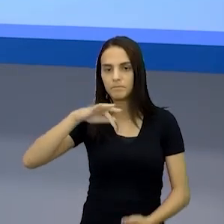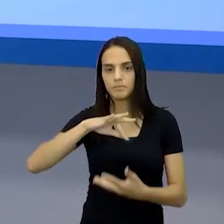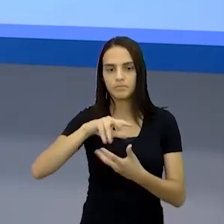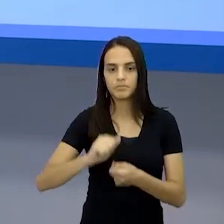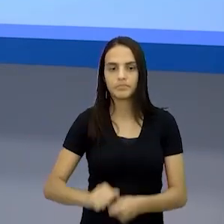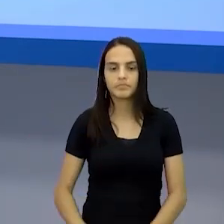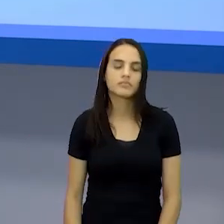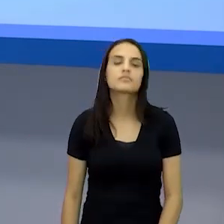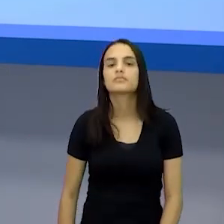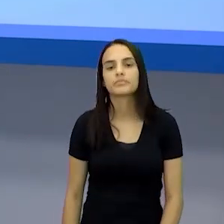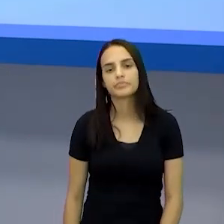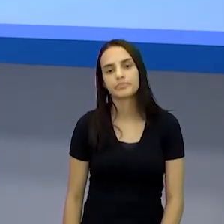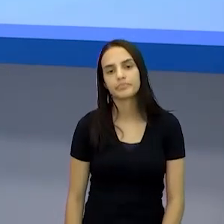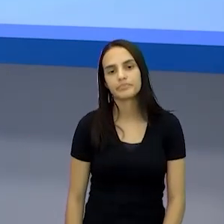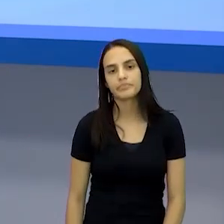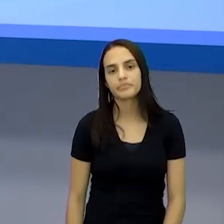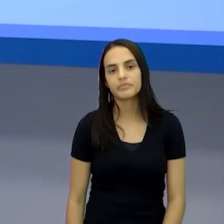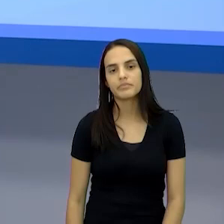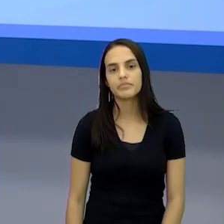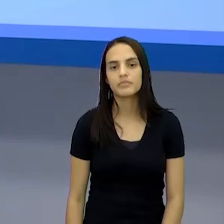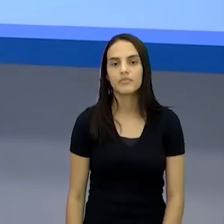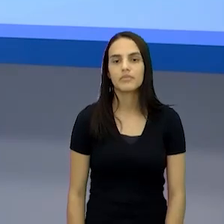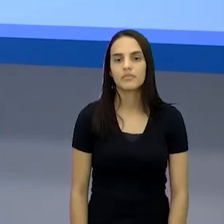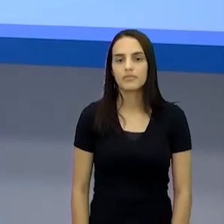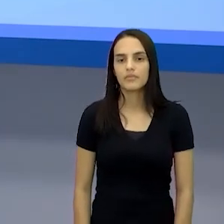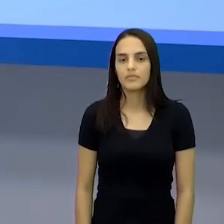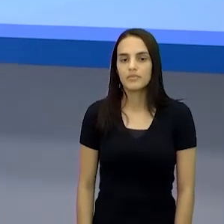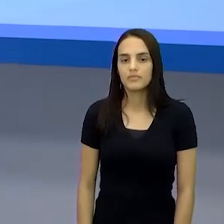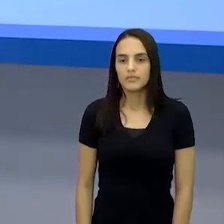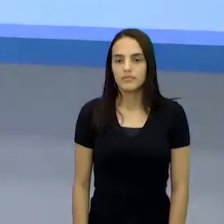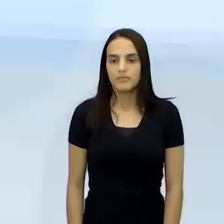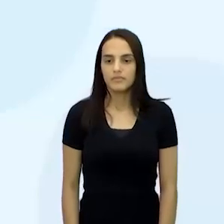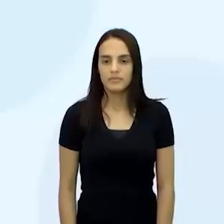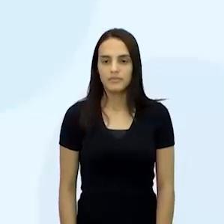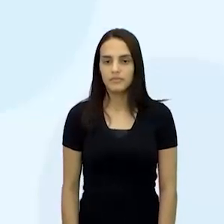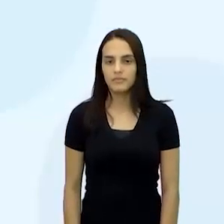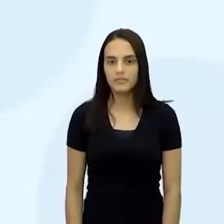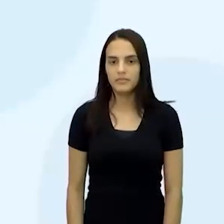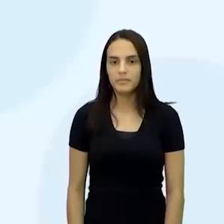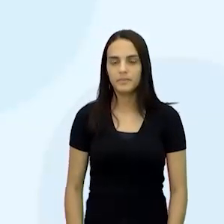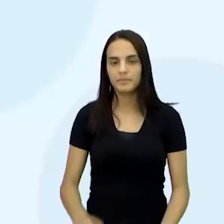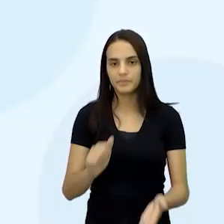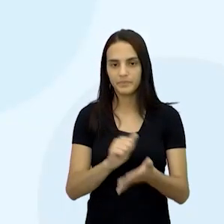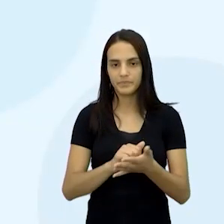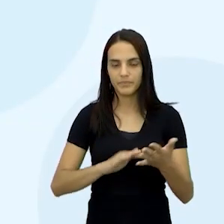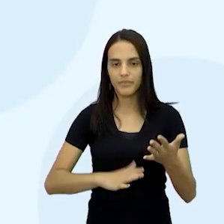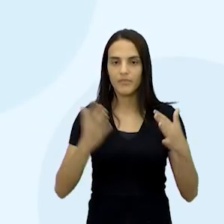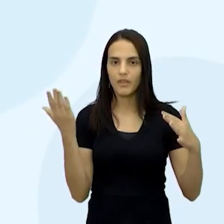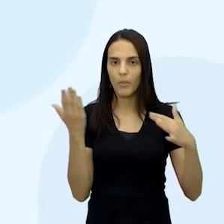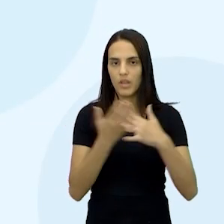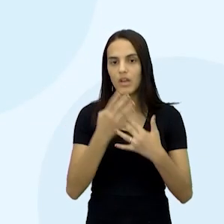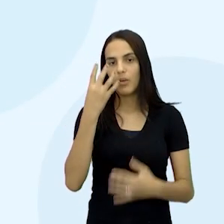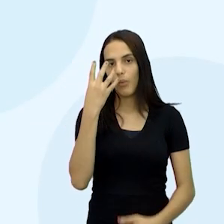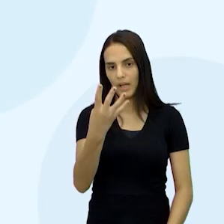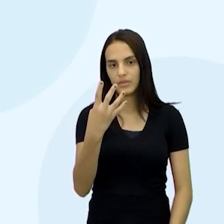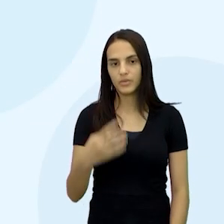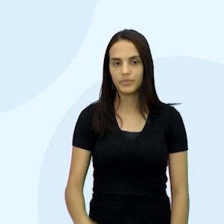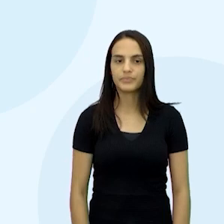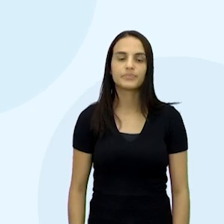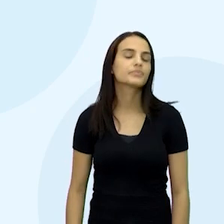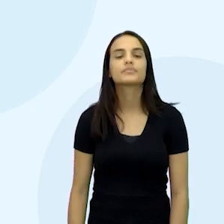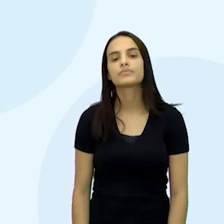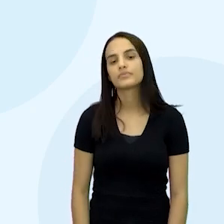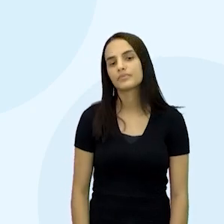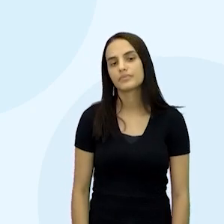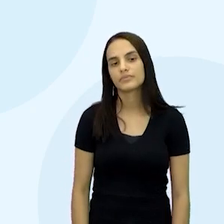aqui do planeta, tá certo? Vamos lá seguir aí com as atividades integradas. né, indo para a atividade integrada